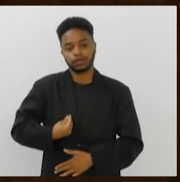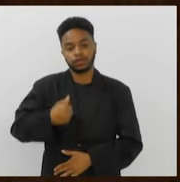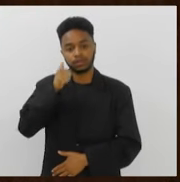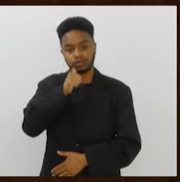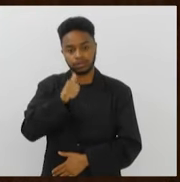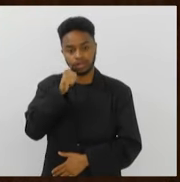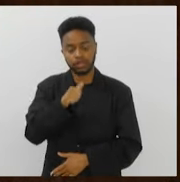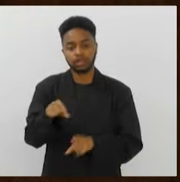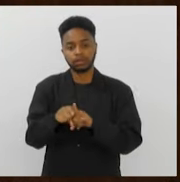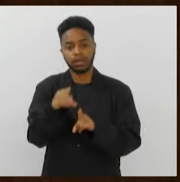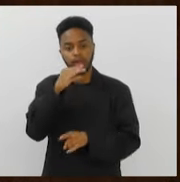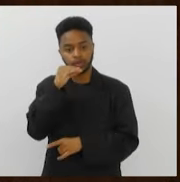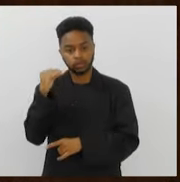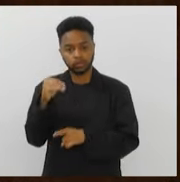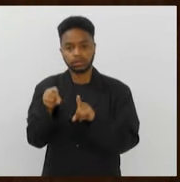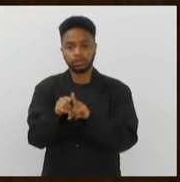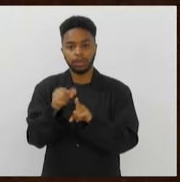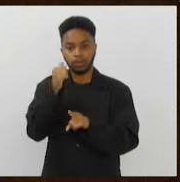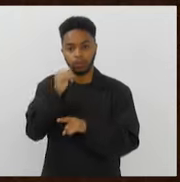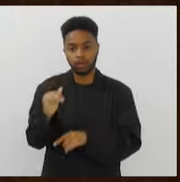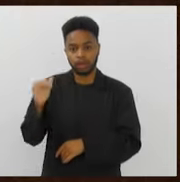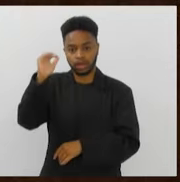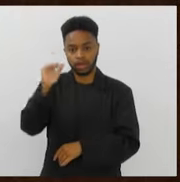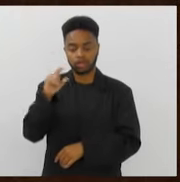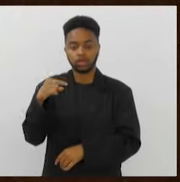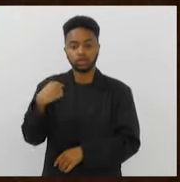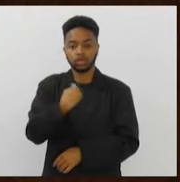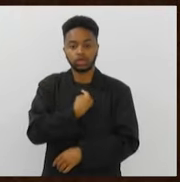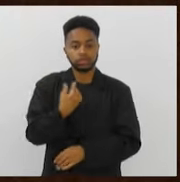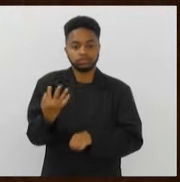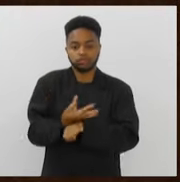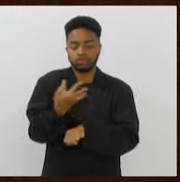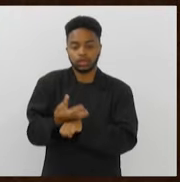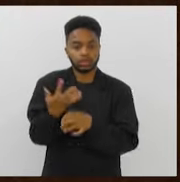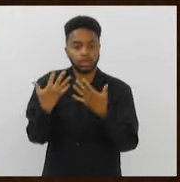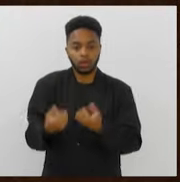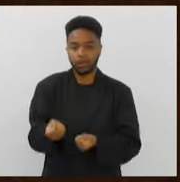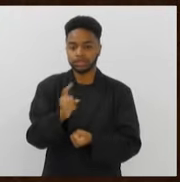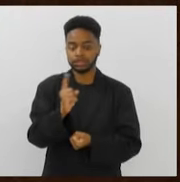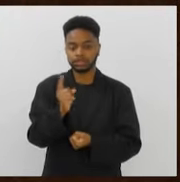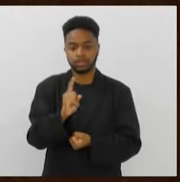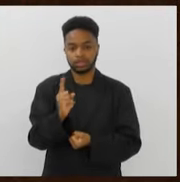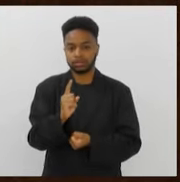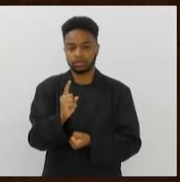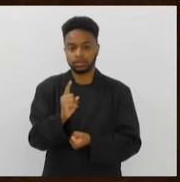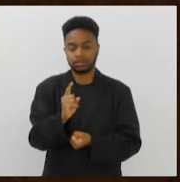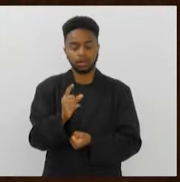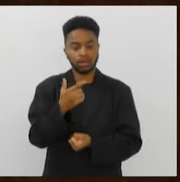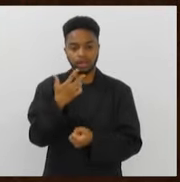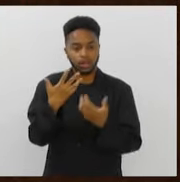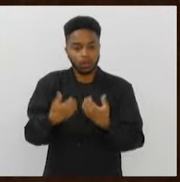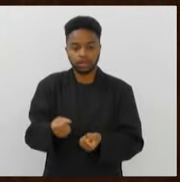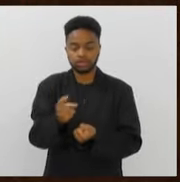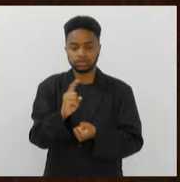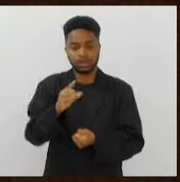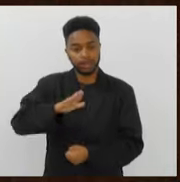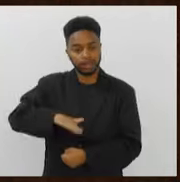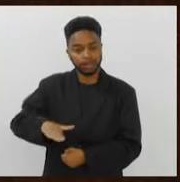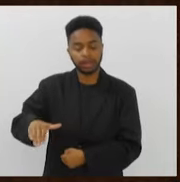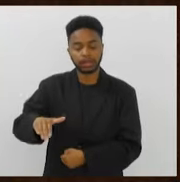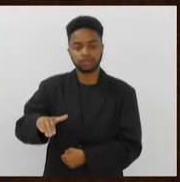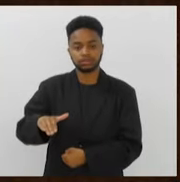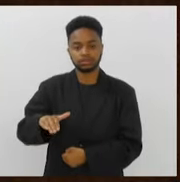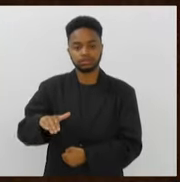das nossas adolescentes, das nossas mulheres. Não toleraremos de maneira alguma que criança